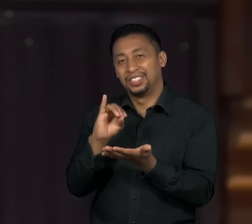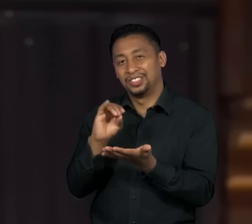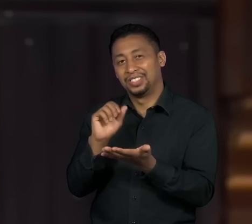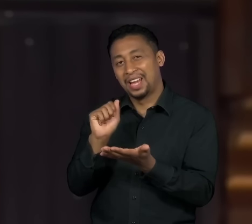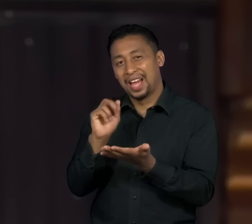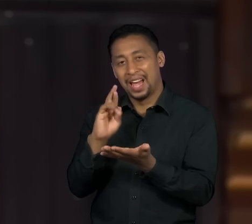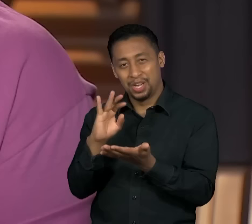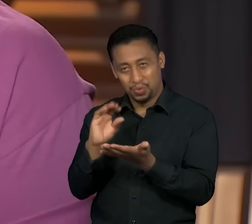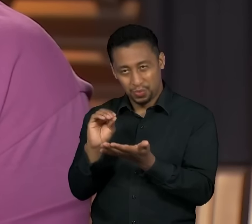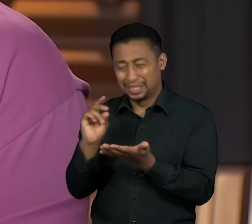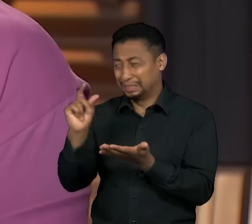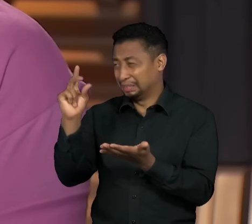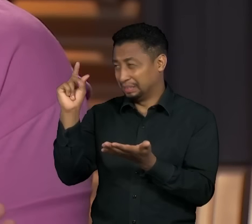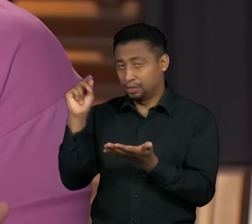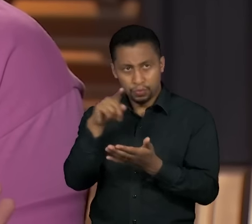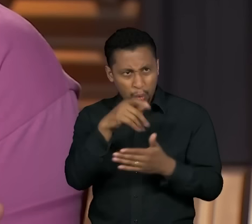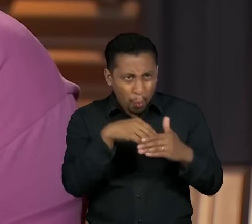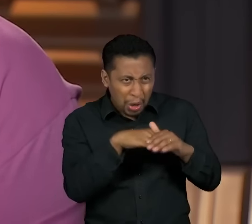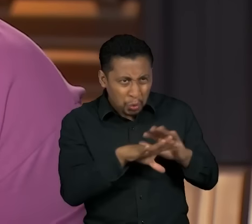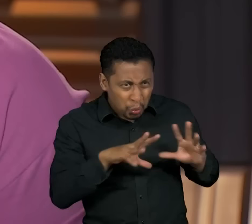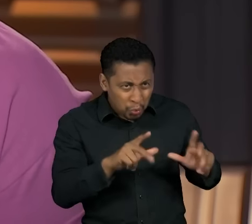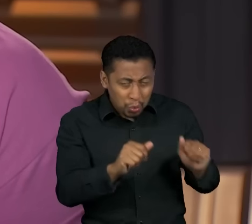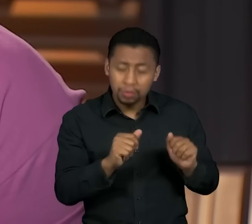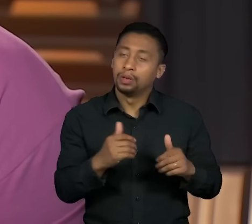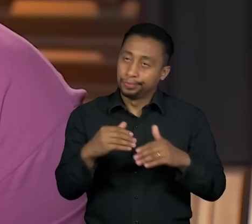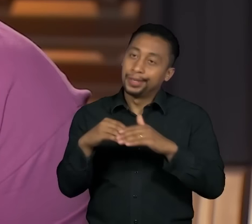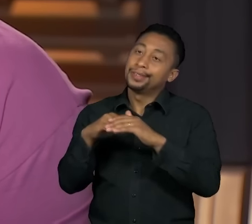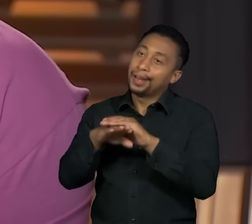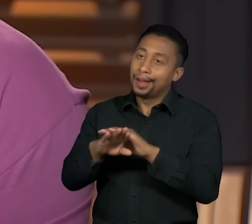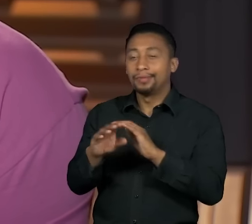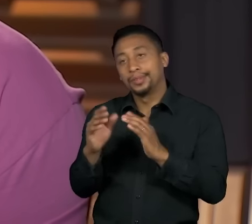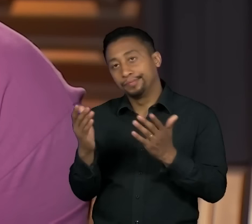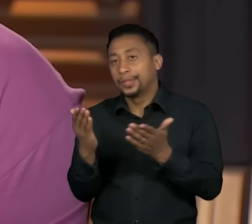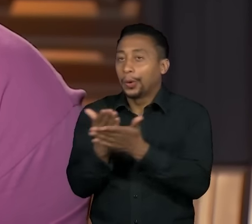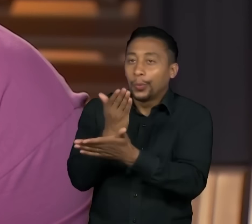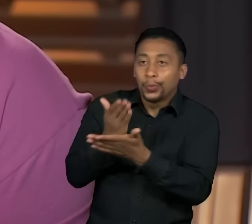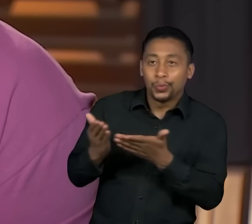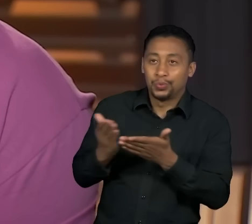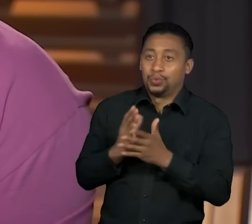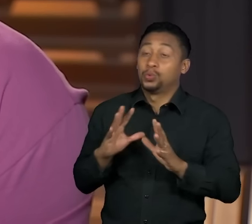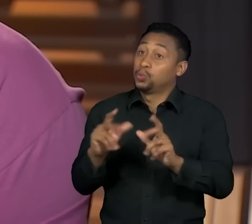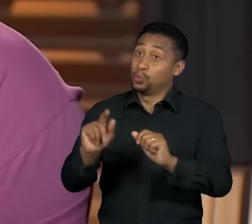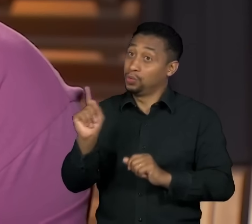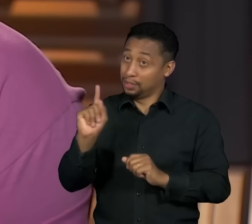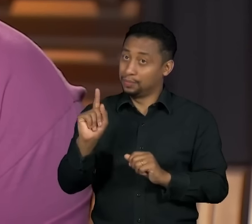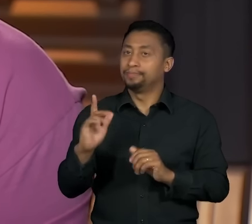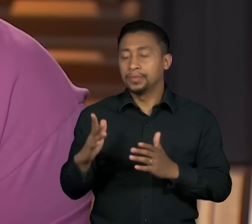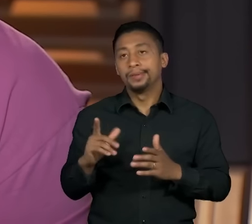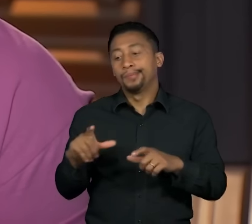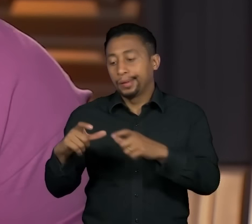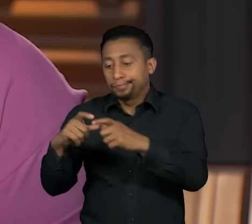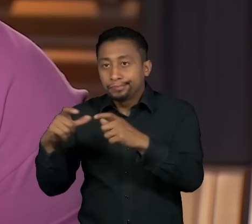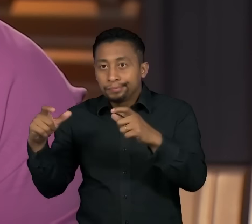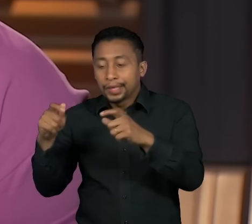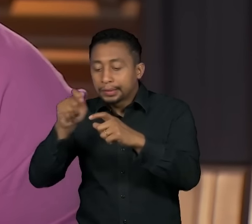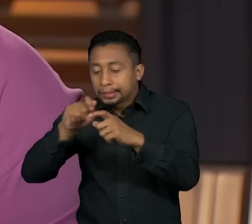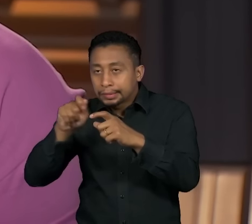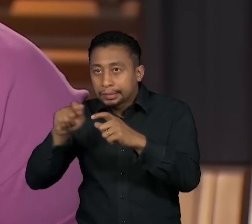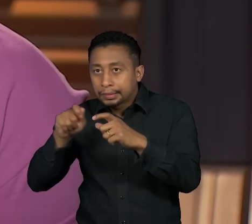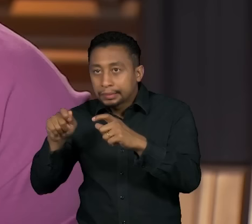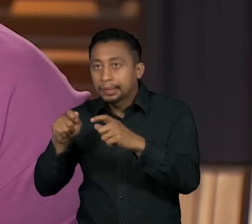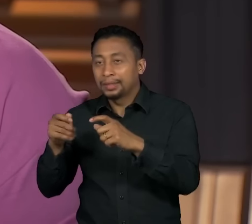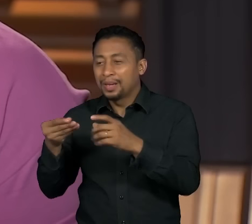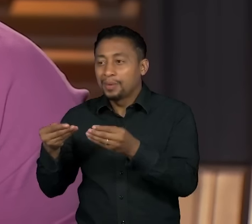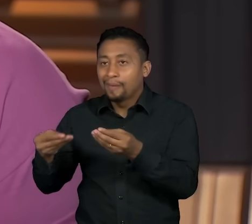guardou tudo? Que guardavam as coisas. Não todas, Tá. mas eu guardava bastante coisa. Tá. Pedi coisas dos meus amigos